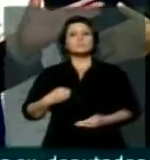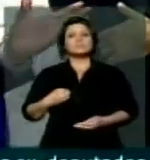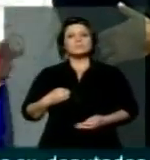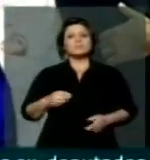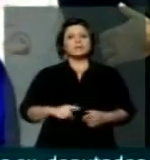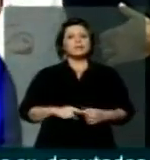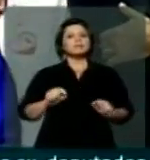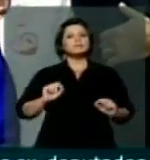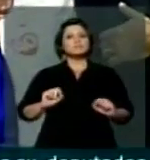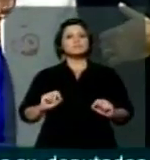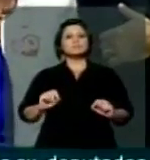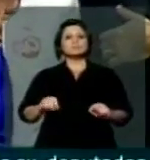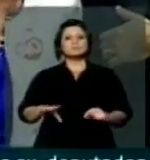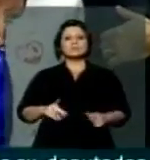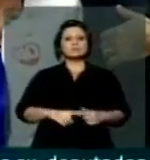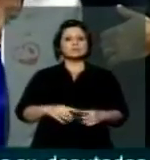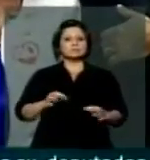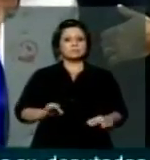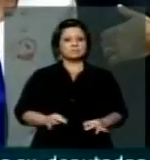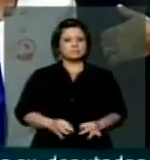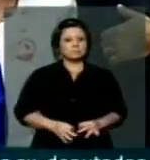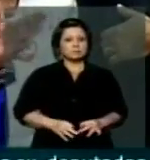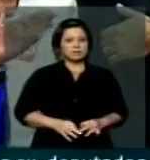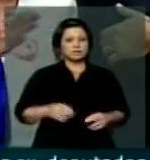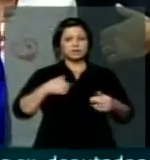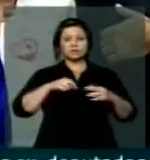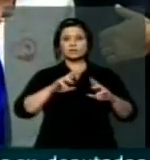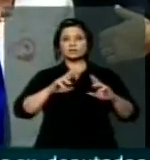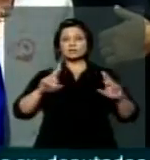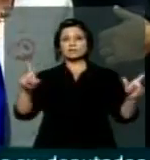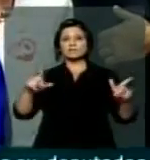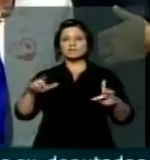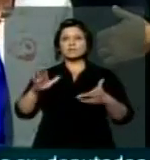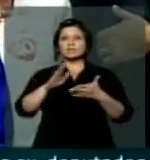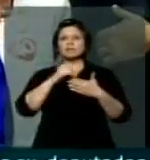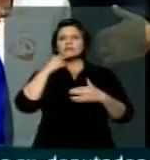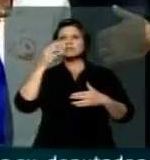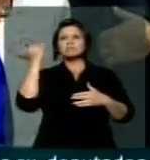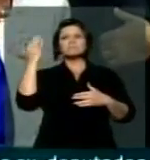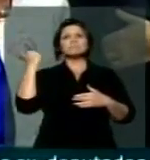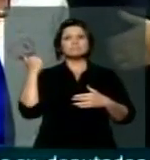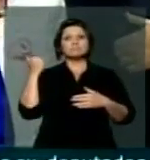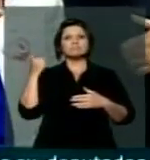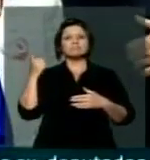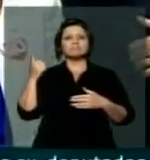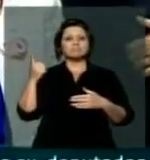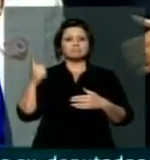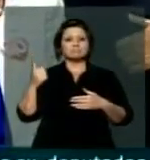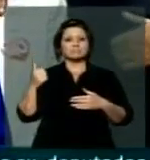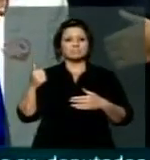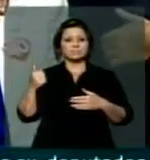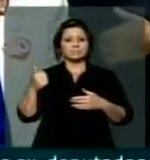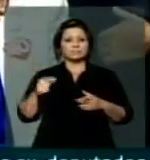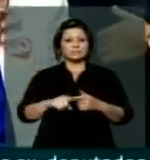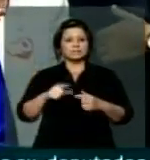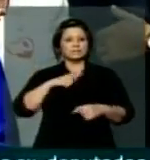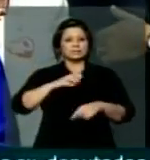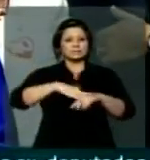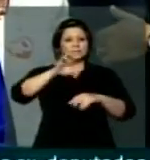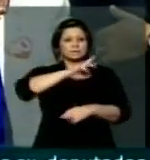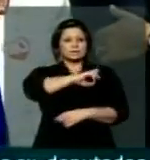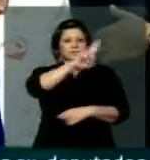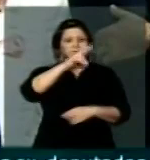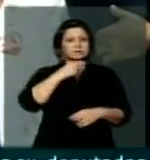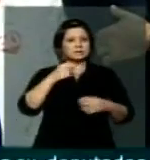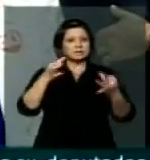numa situação absolutamente diferente de alguns dias atrás, com uma